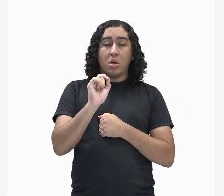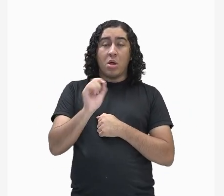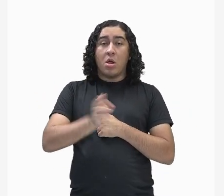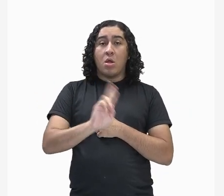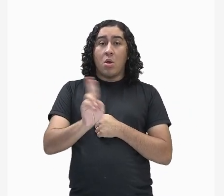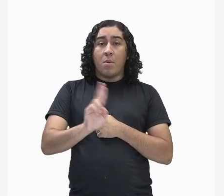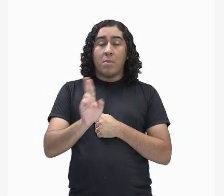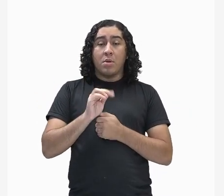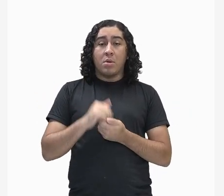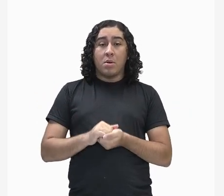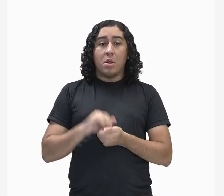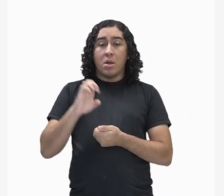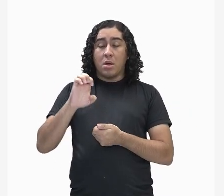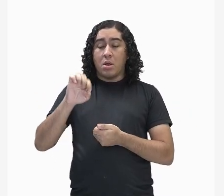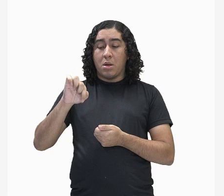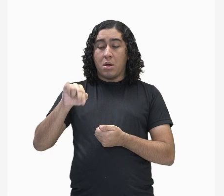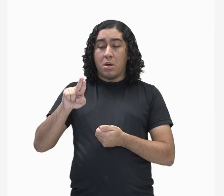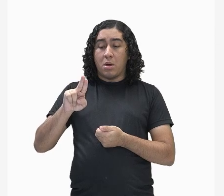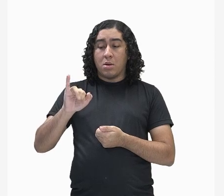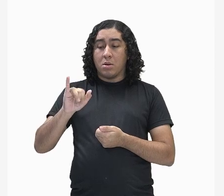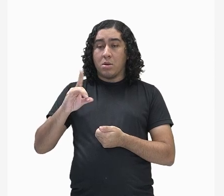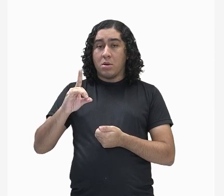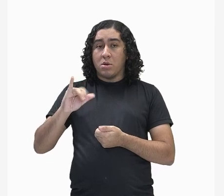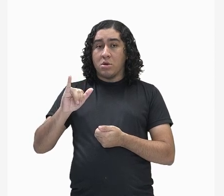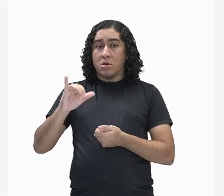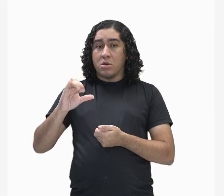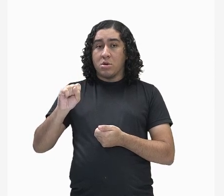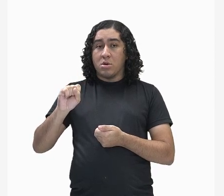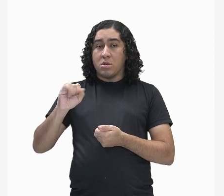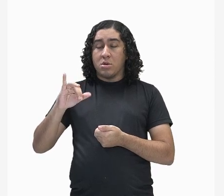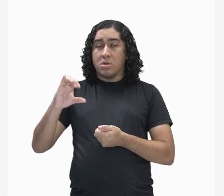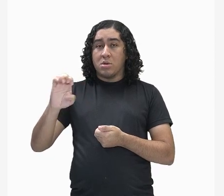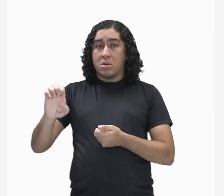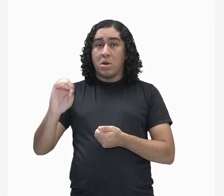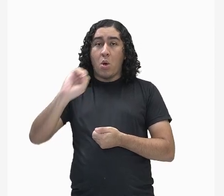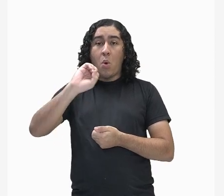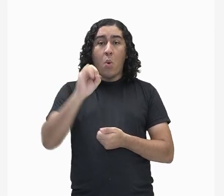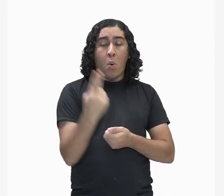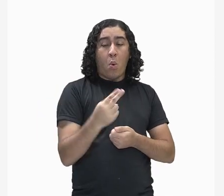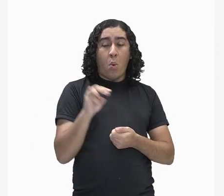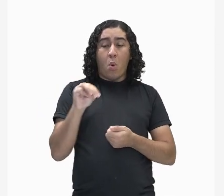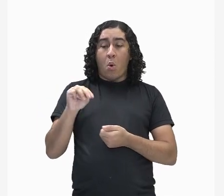de equidise ou muda, onde é exatamente a troca desse